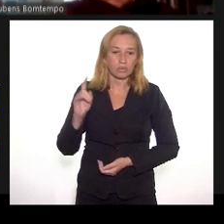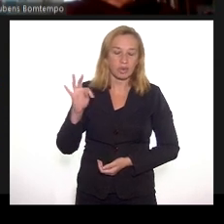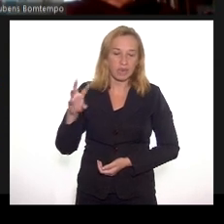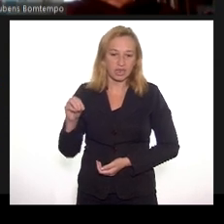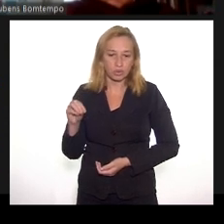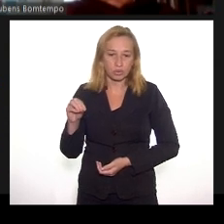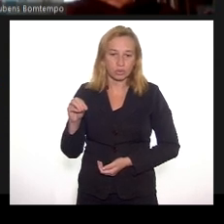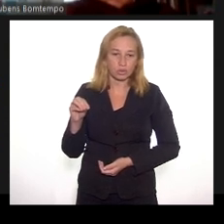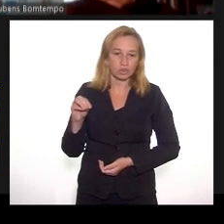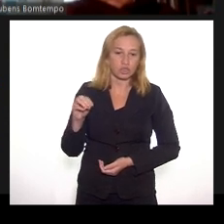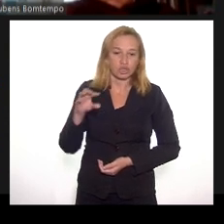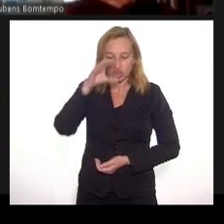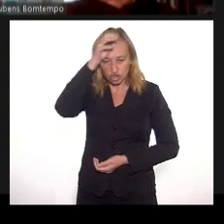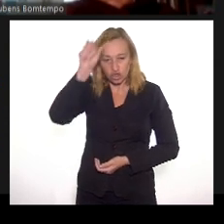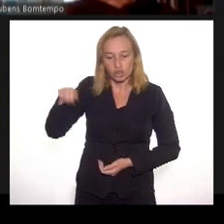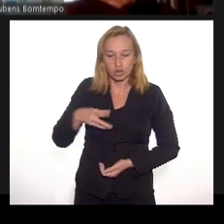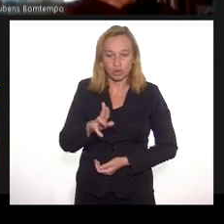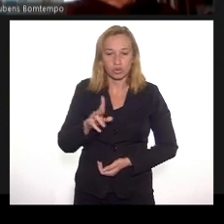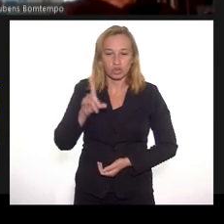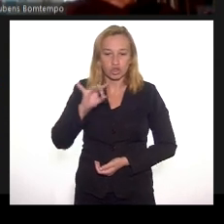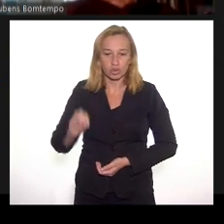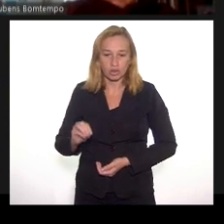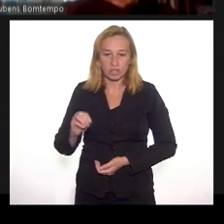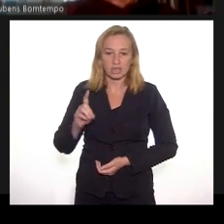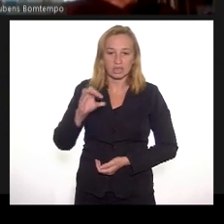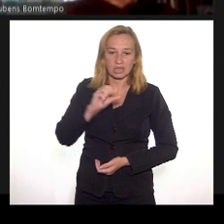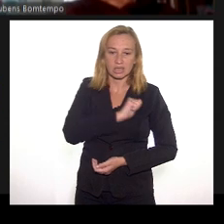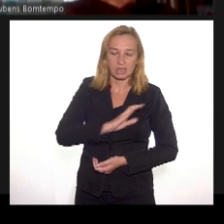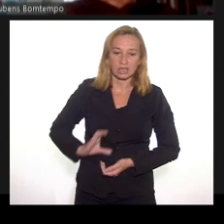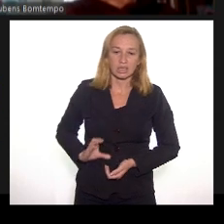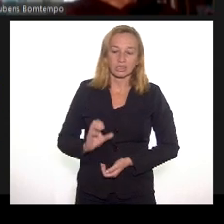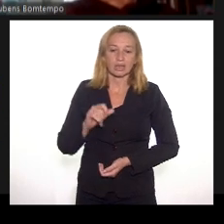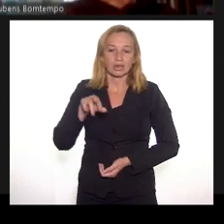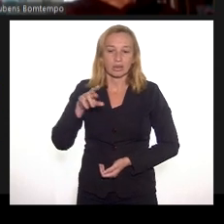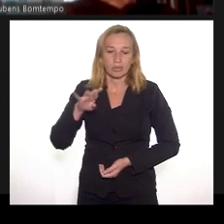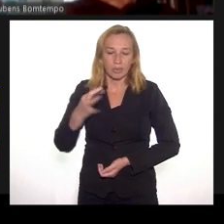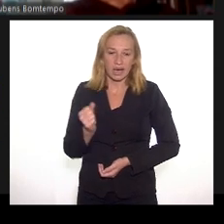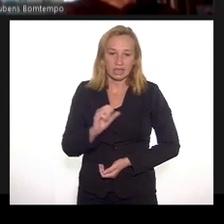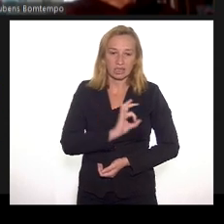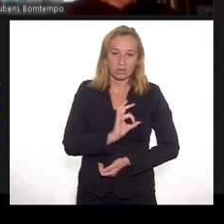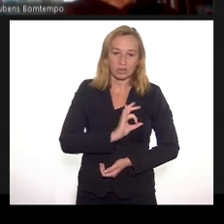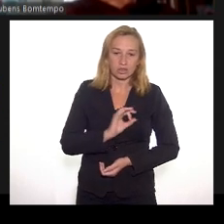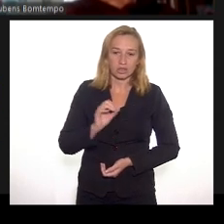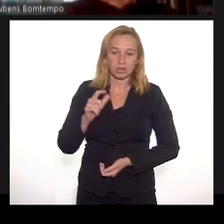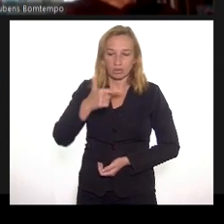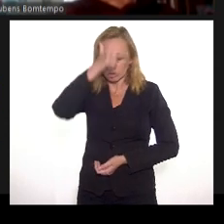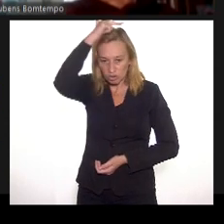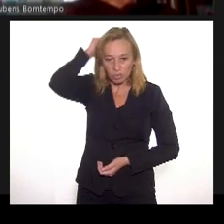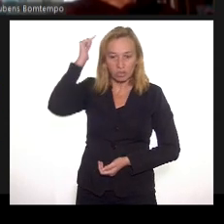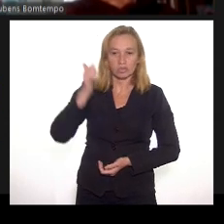Bebeto, Tia Ju, Dionísio Lins, Siciliano, Marta Rocha e Luiz Paulo.